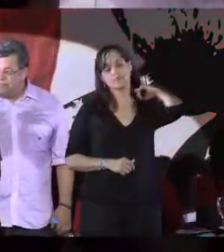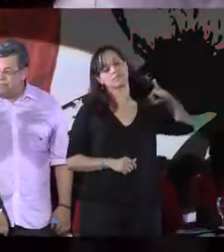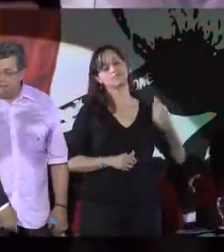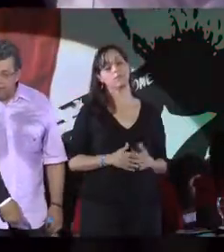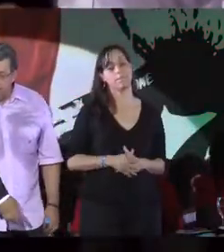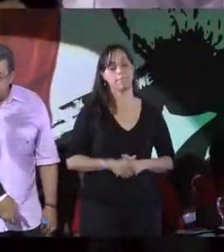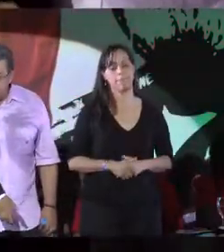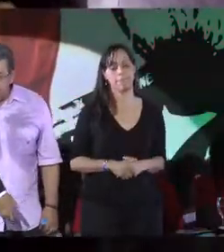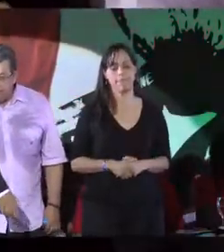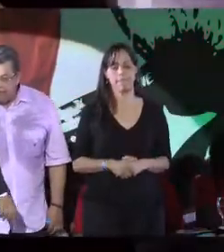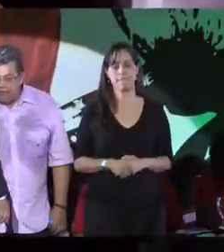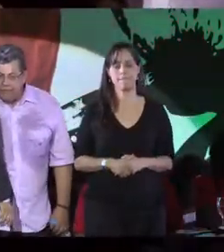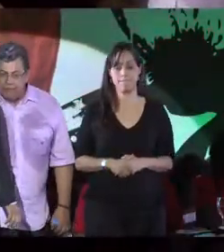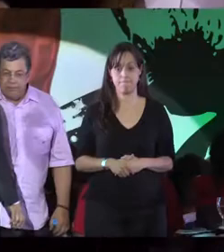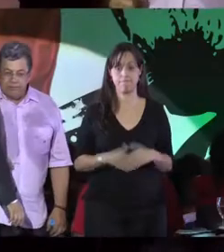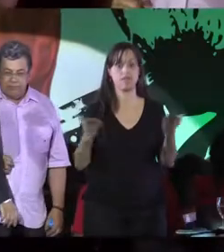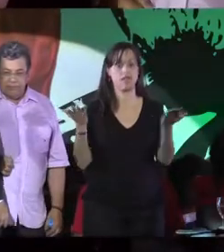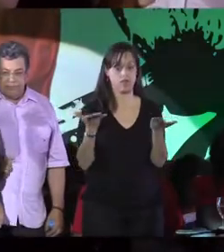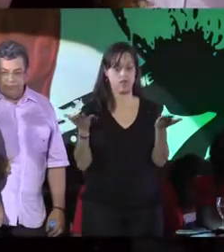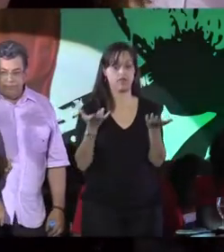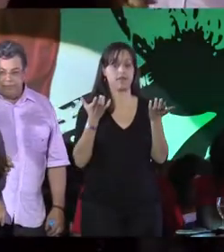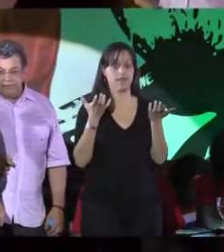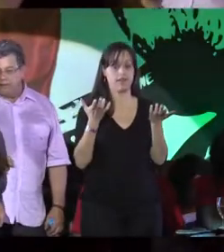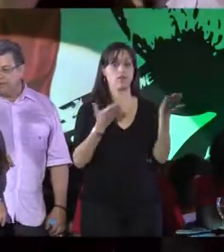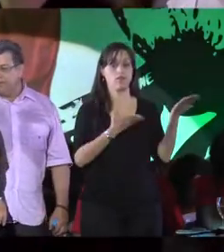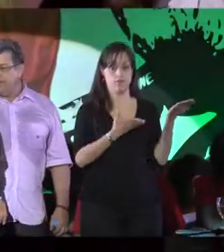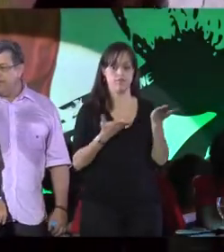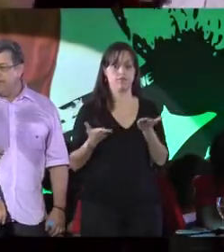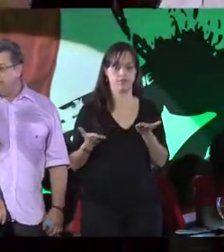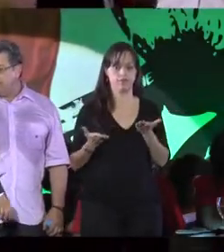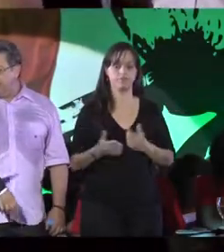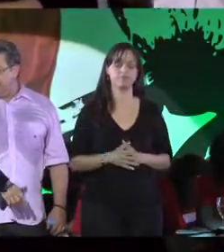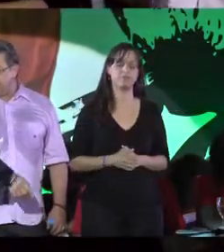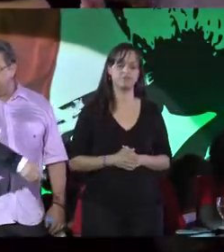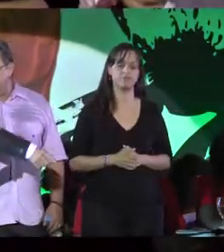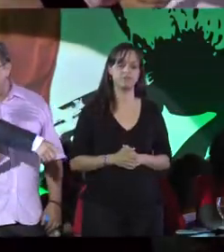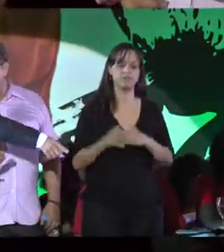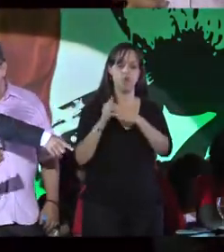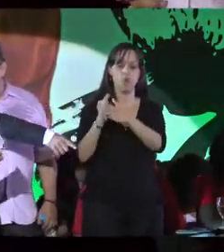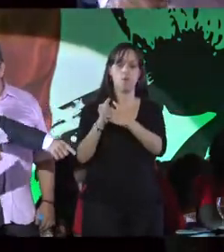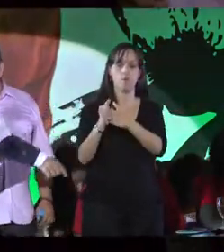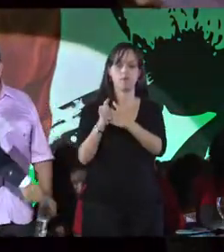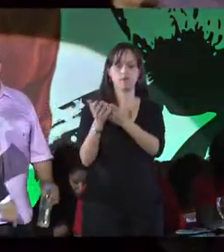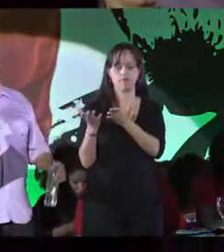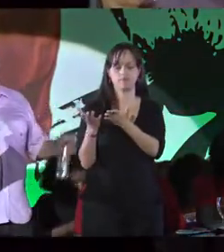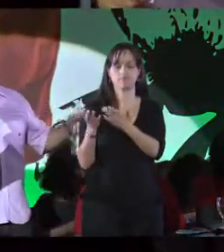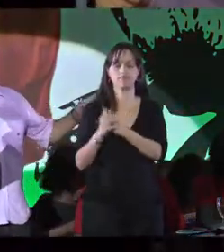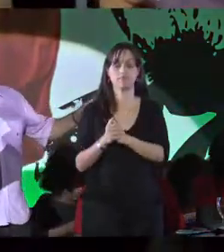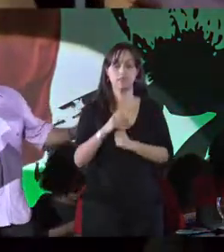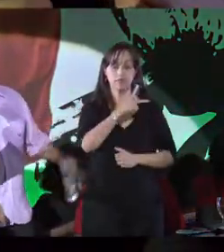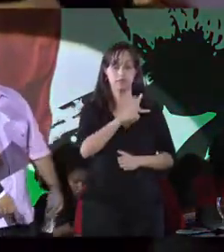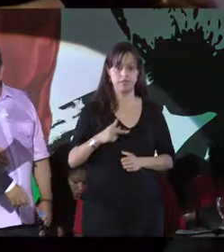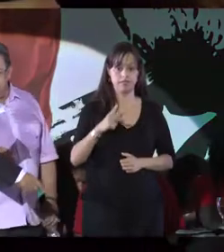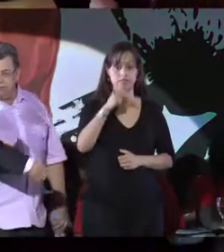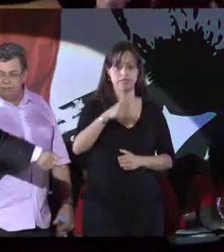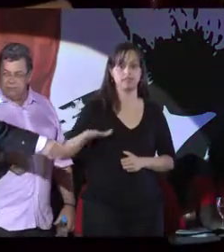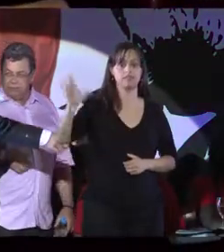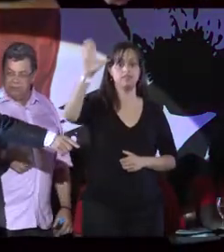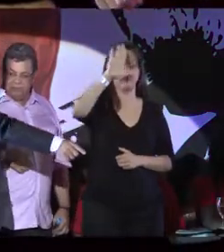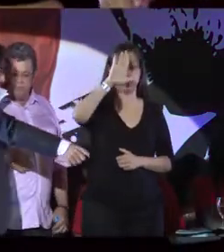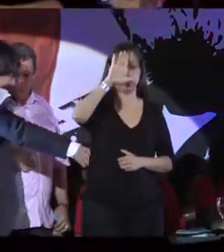Queremos convidar o companheiro presidente nacional da Central Única dos